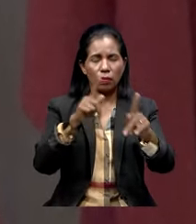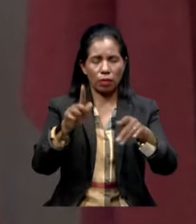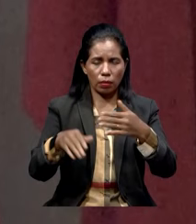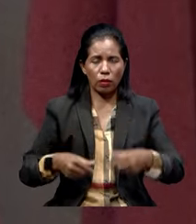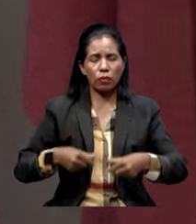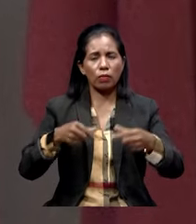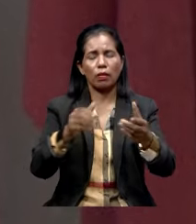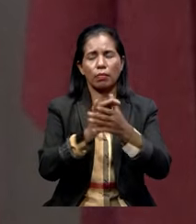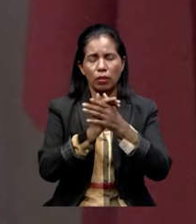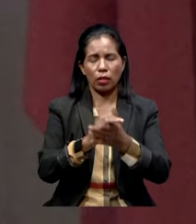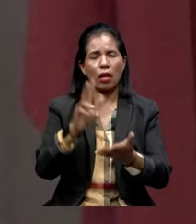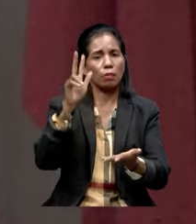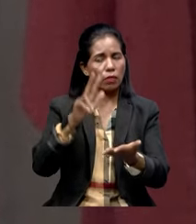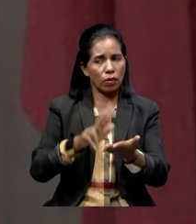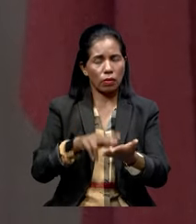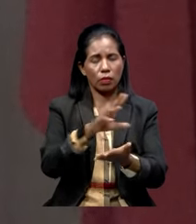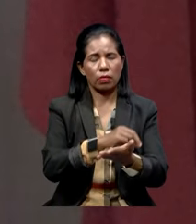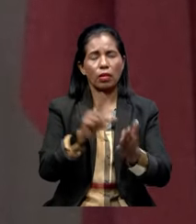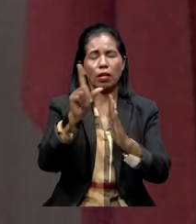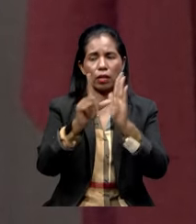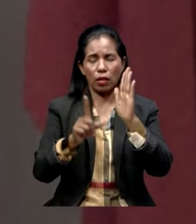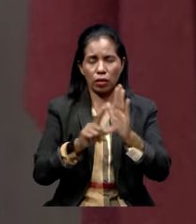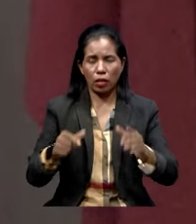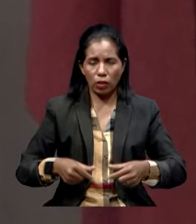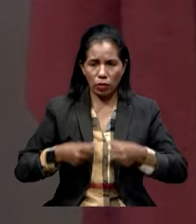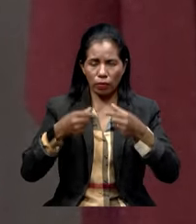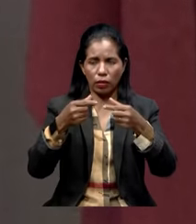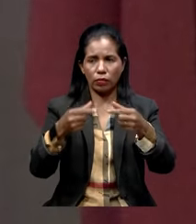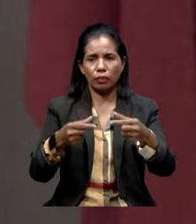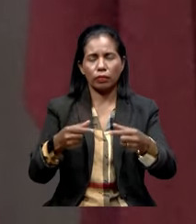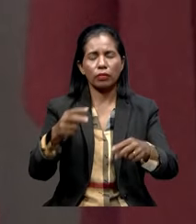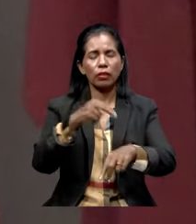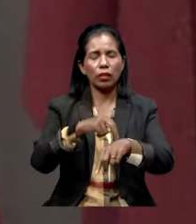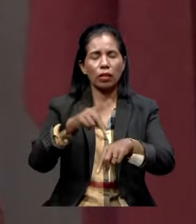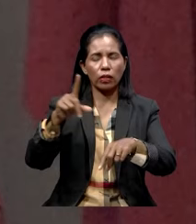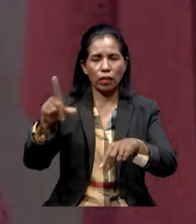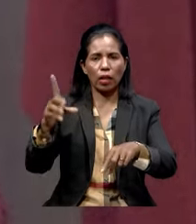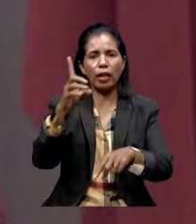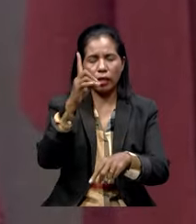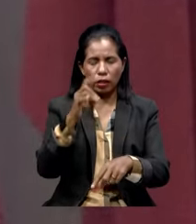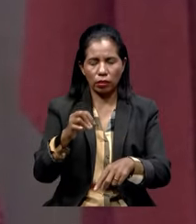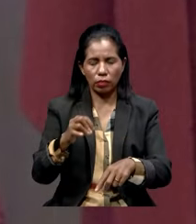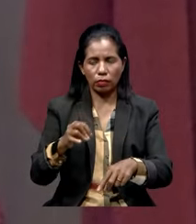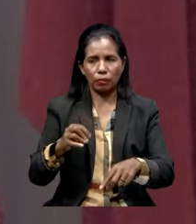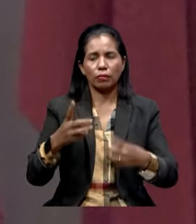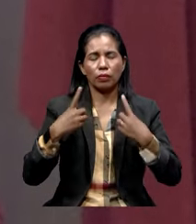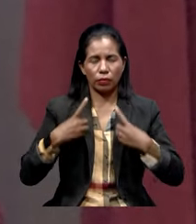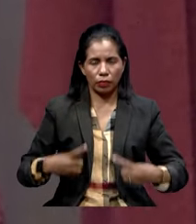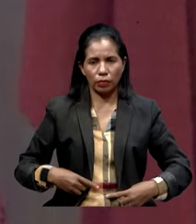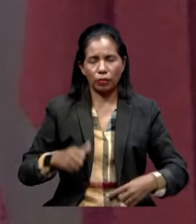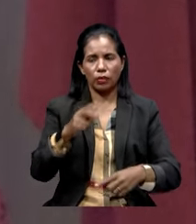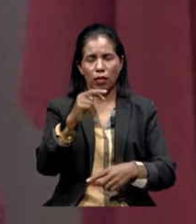gratidão, aprovamos uma resolução atribuindo a nacionalidade a António